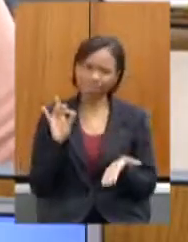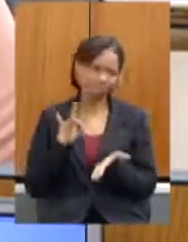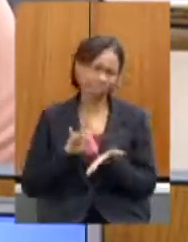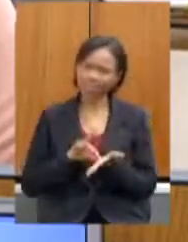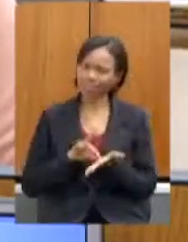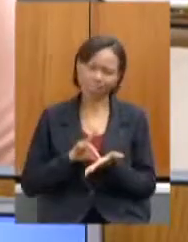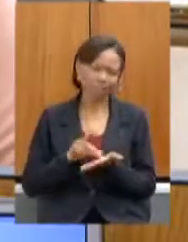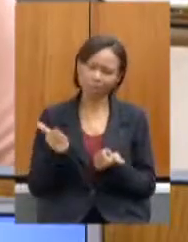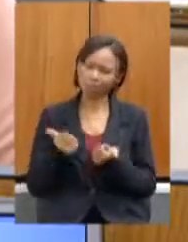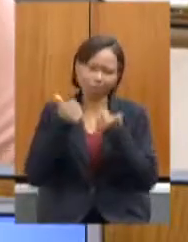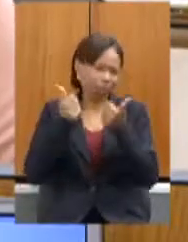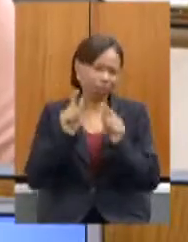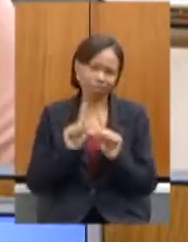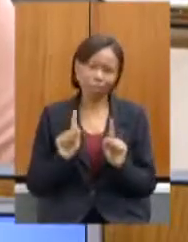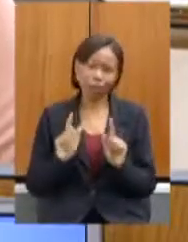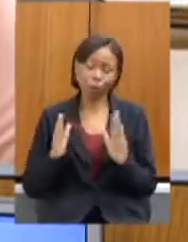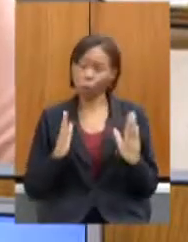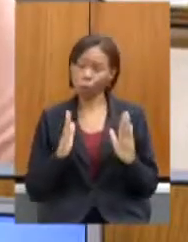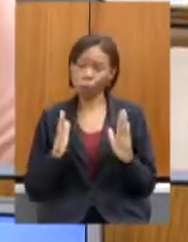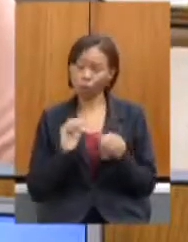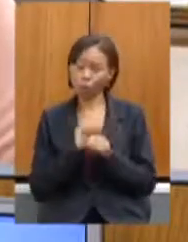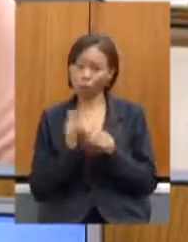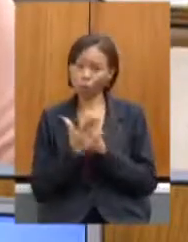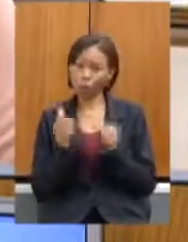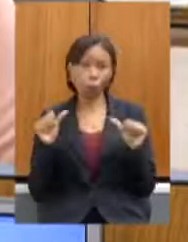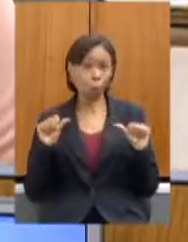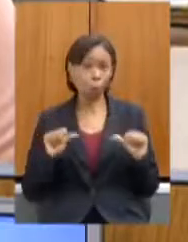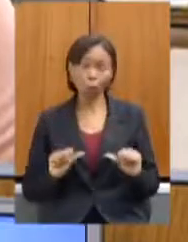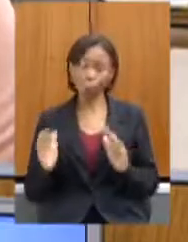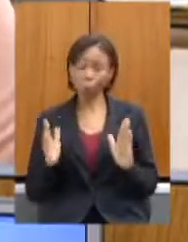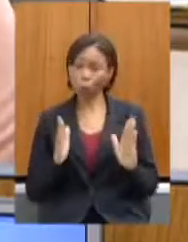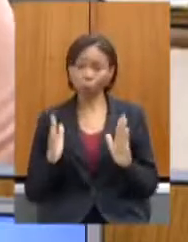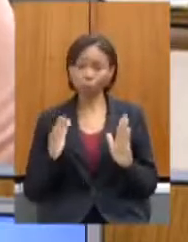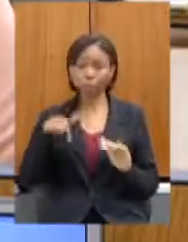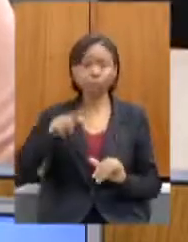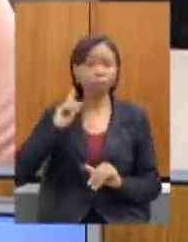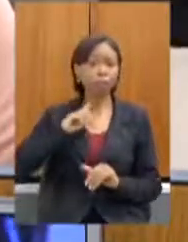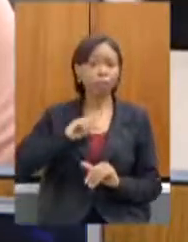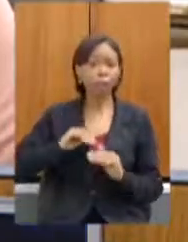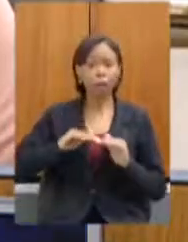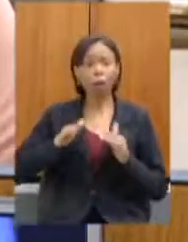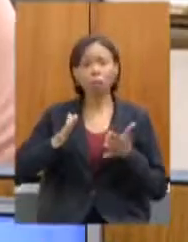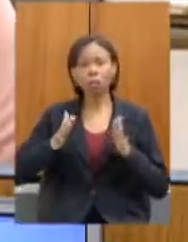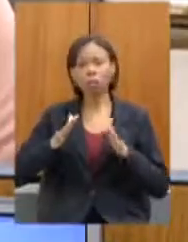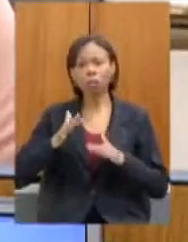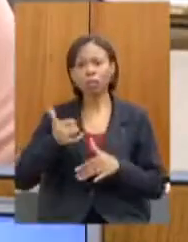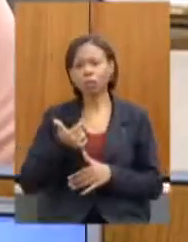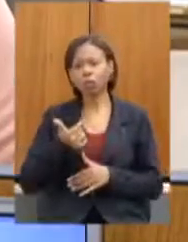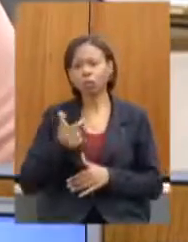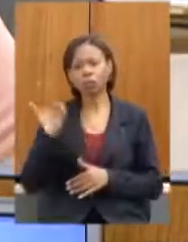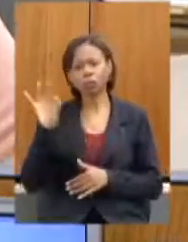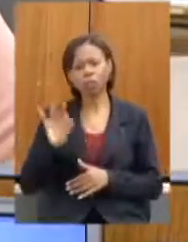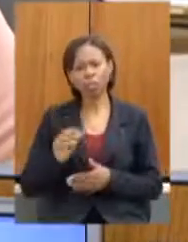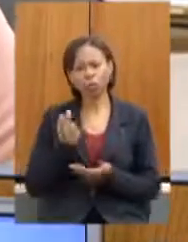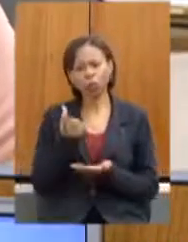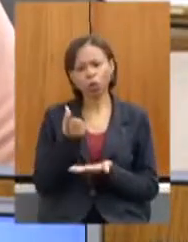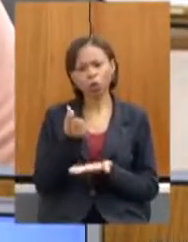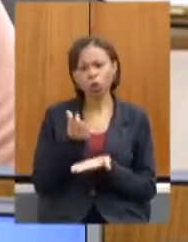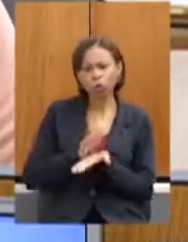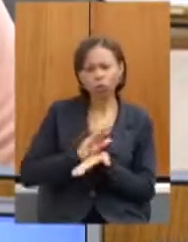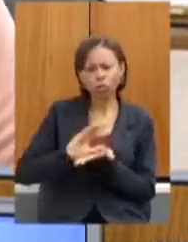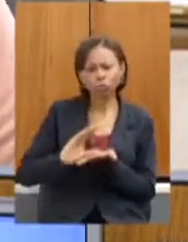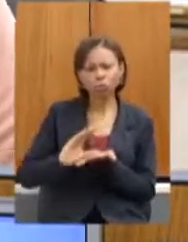da pandemia é Minas Gerais não só não Manteve uma média de doze por cento de investimento como duas samento de